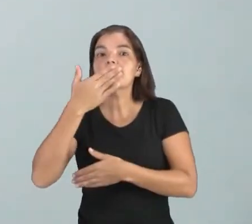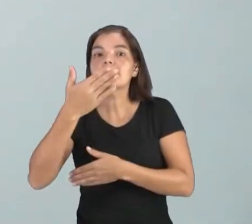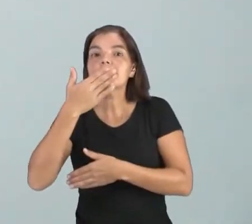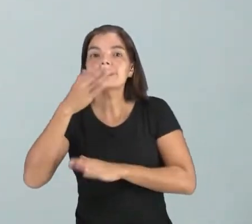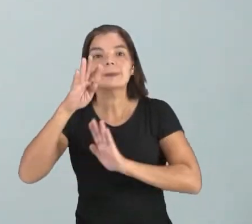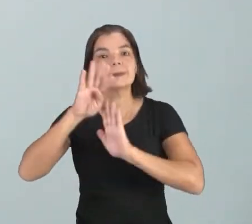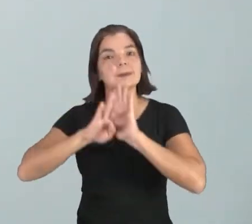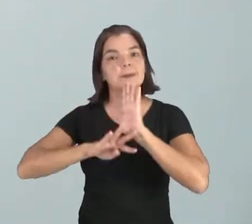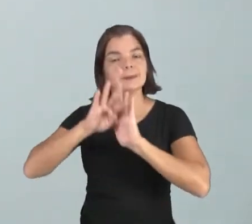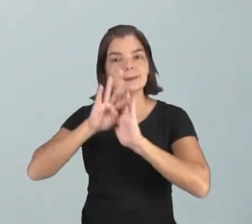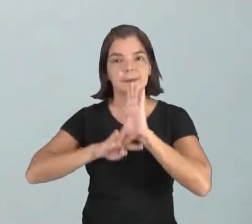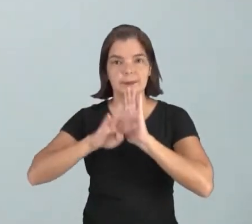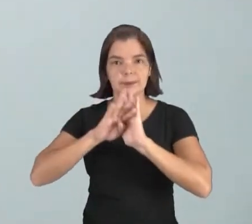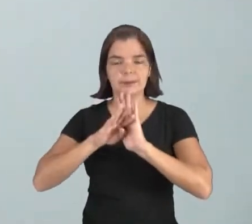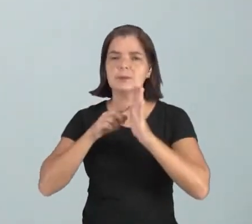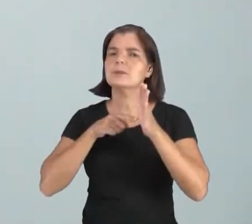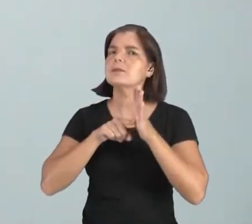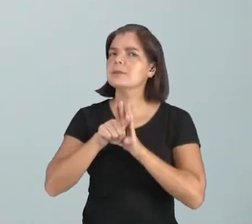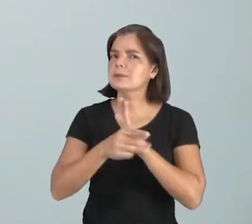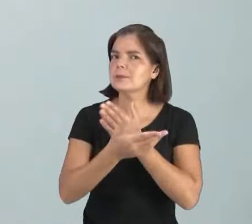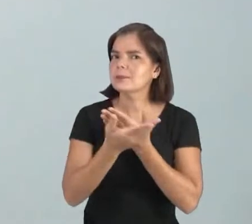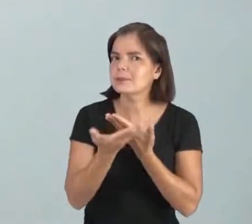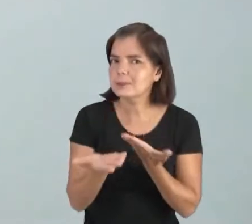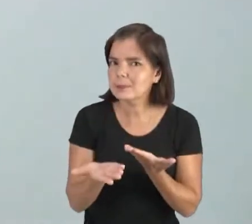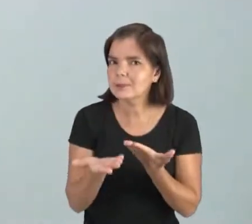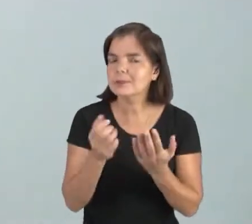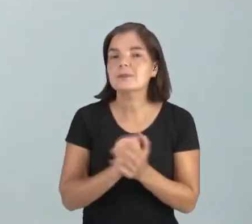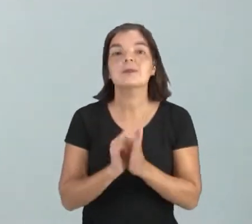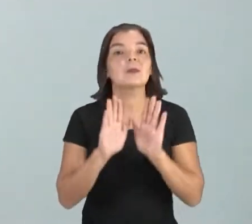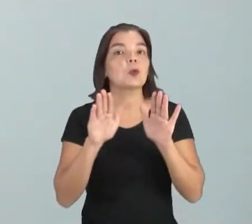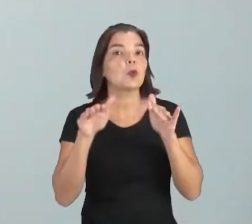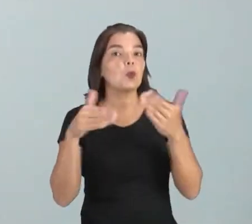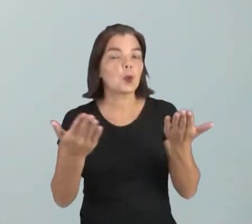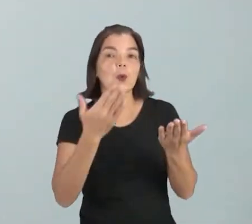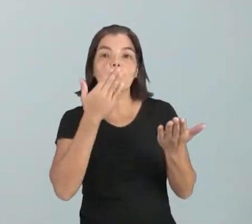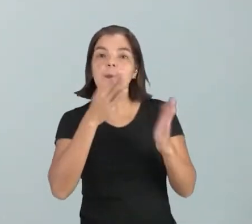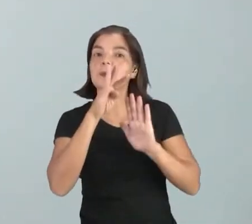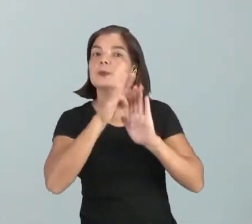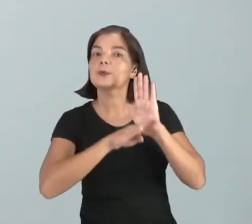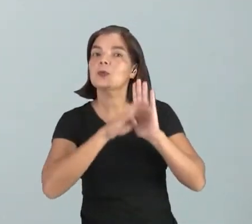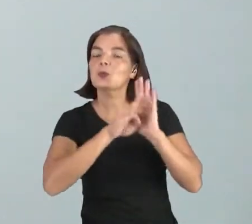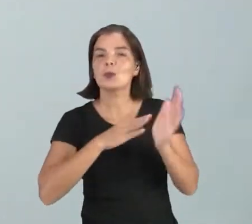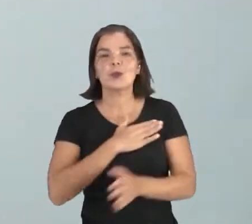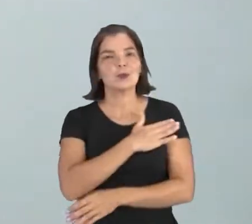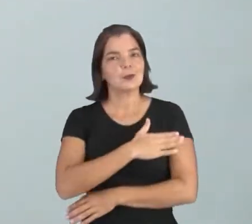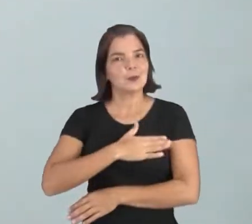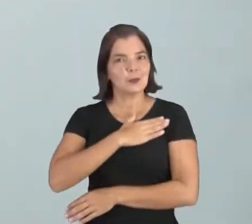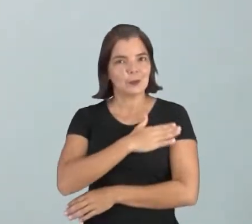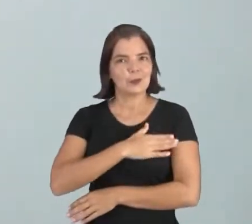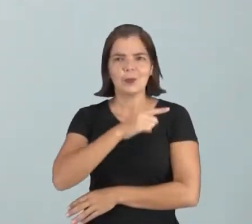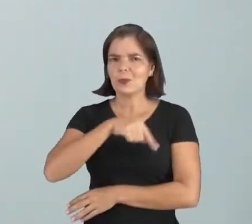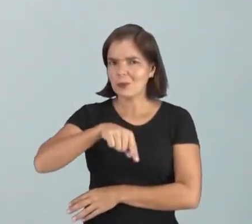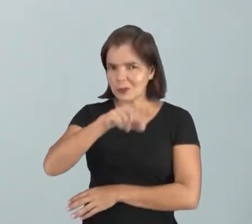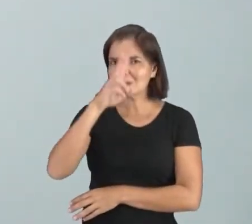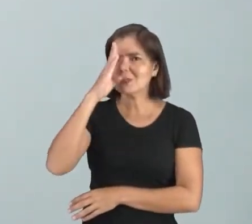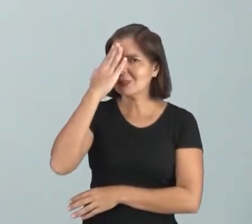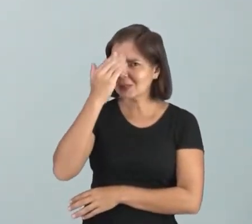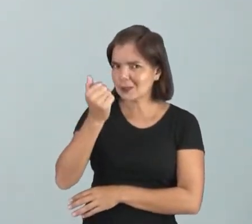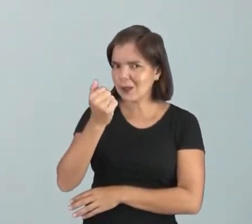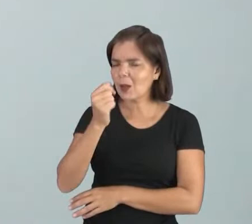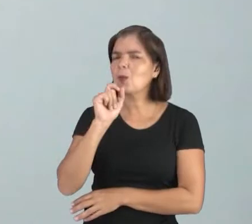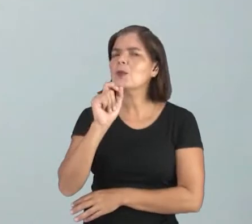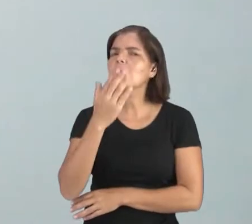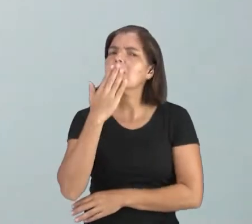tipos textuais. Aí eu pergunto a vocês, qual o seu tipo textual favorito? Você sabe o que são